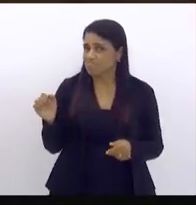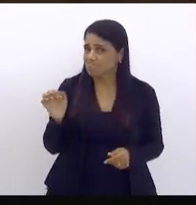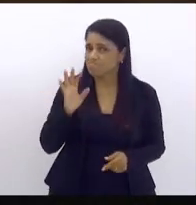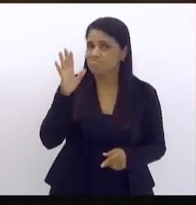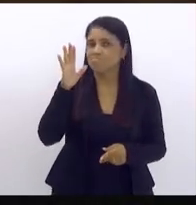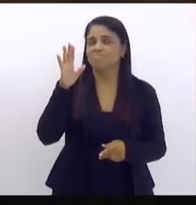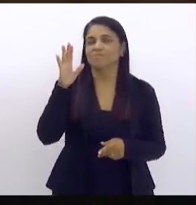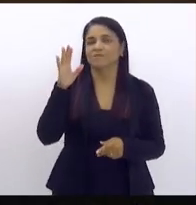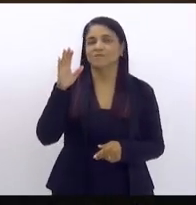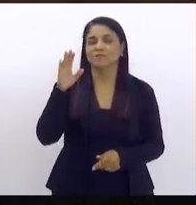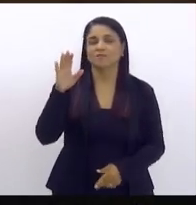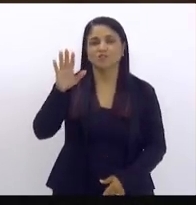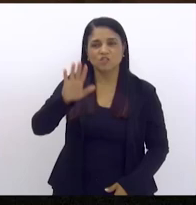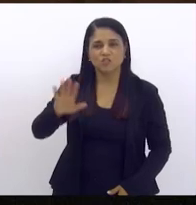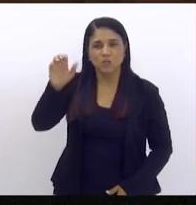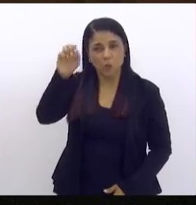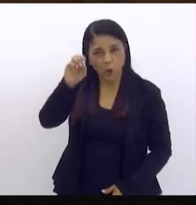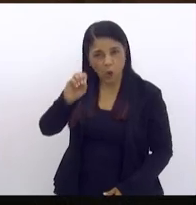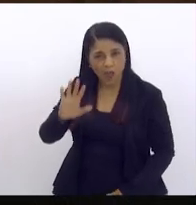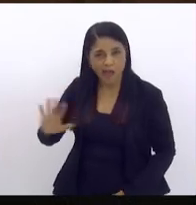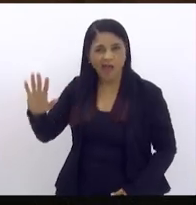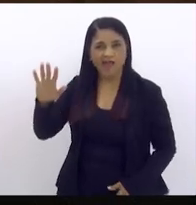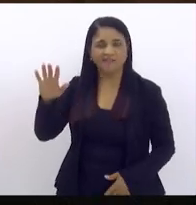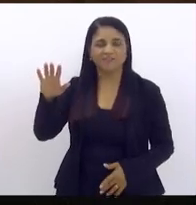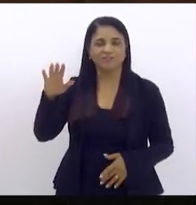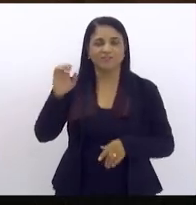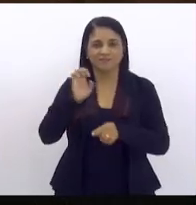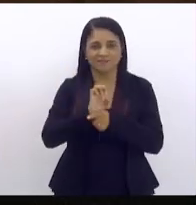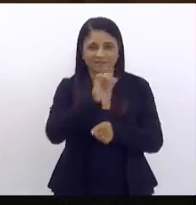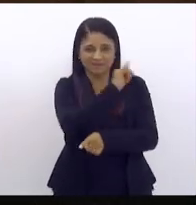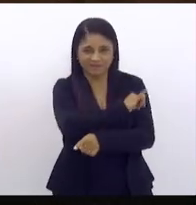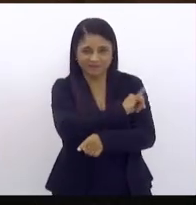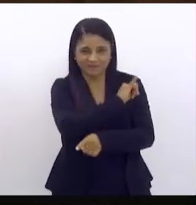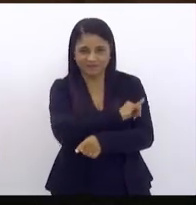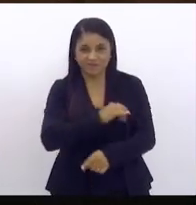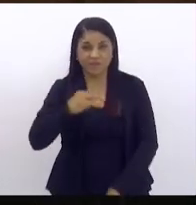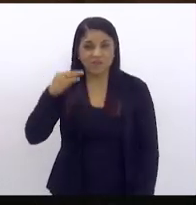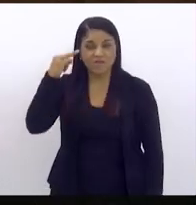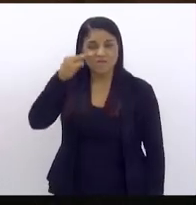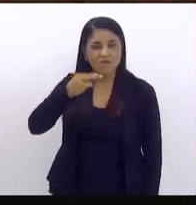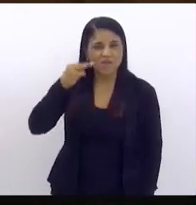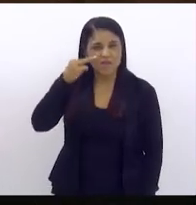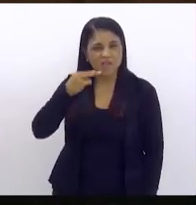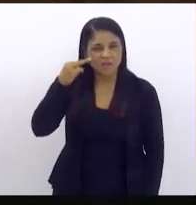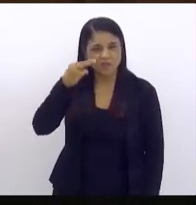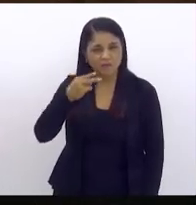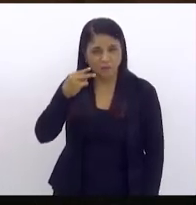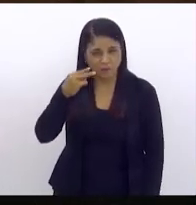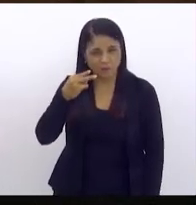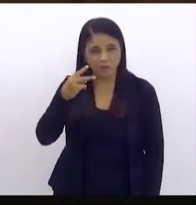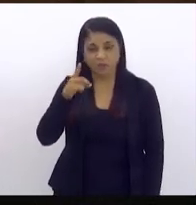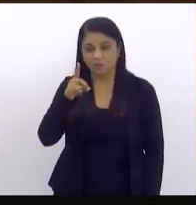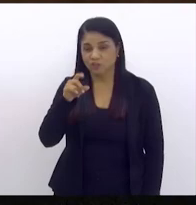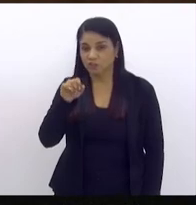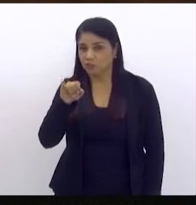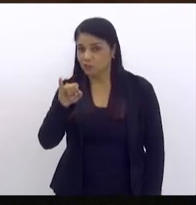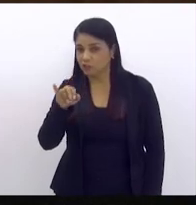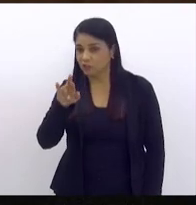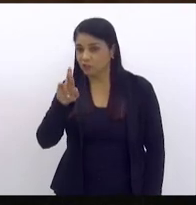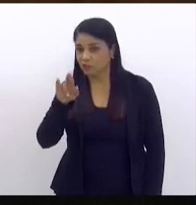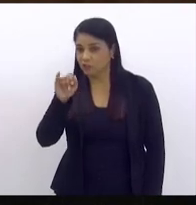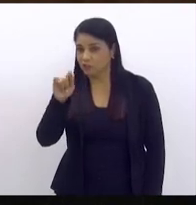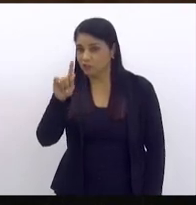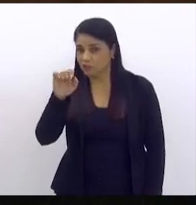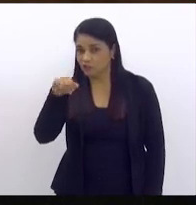da cidade do Rio de Janeiro, quando um vereador e dirigente do Flamengo não